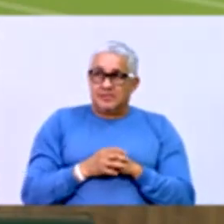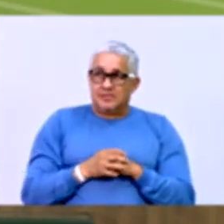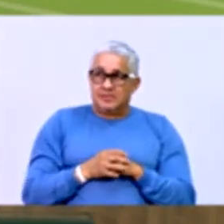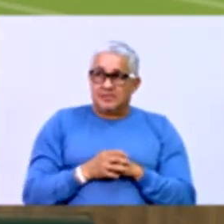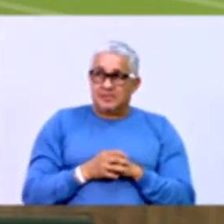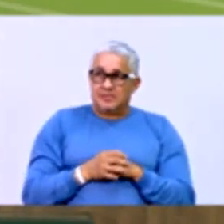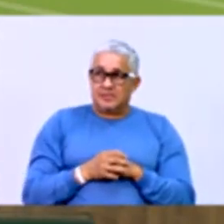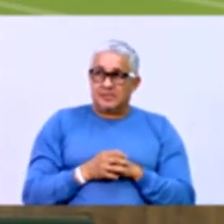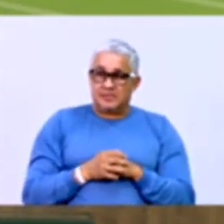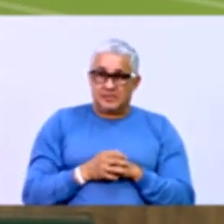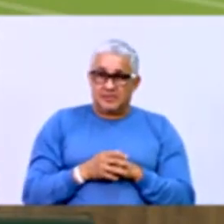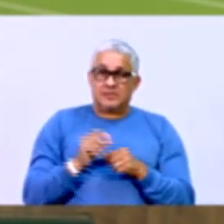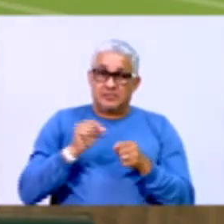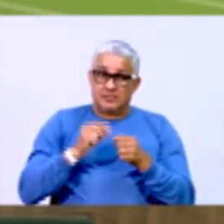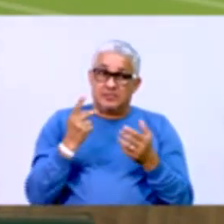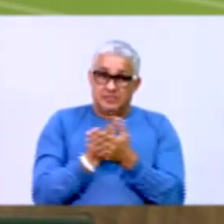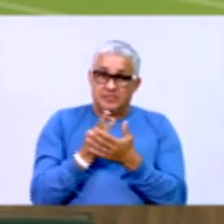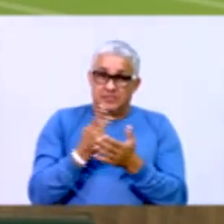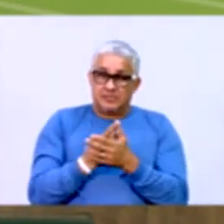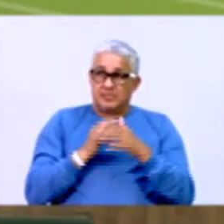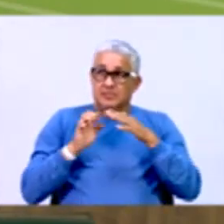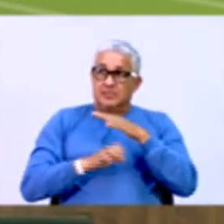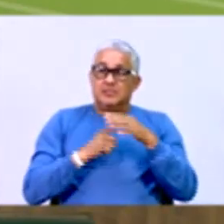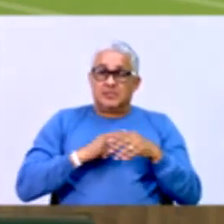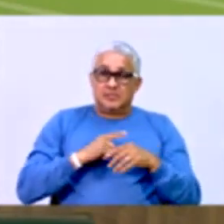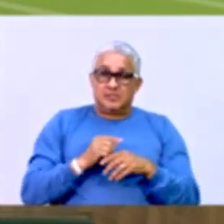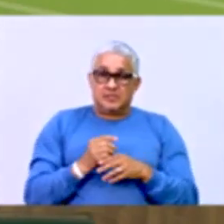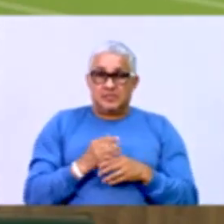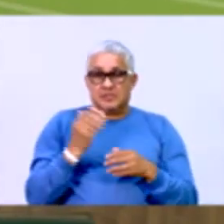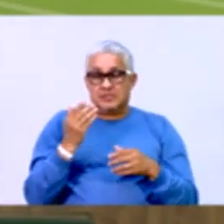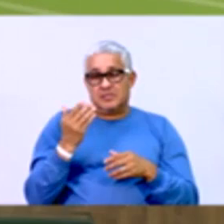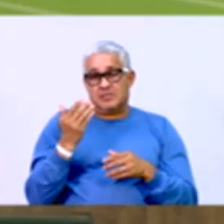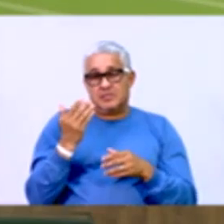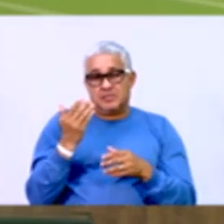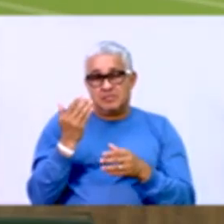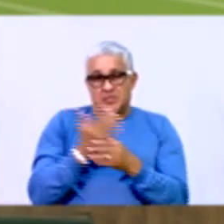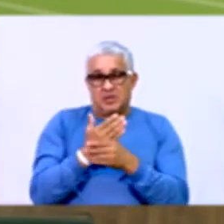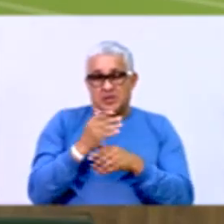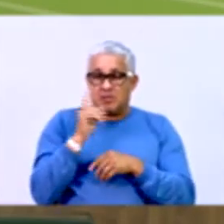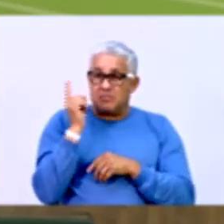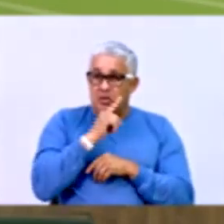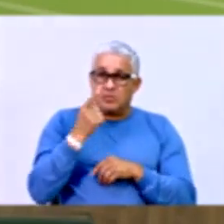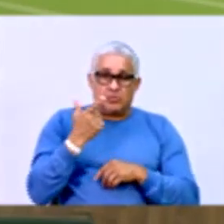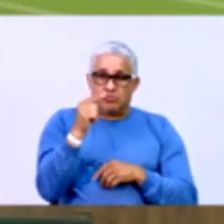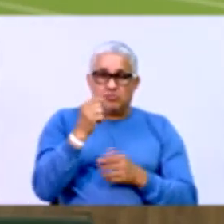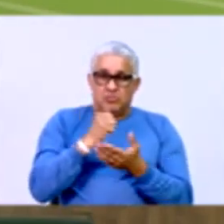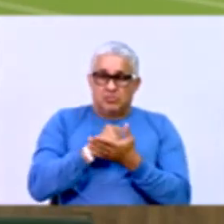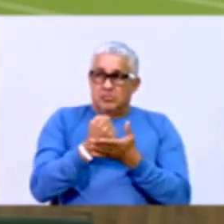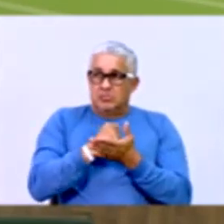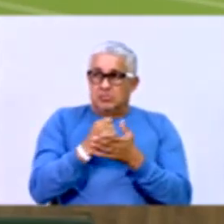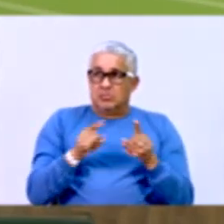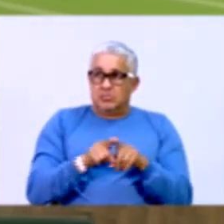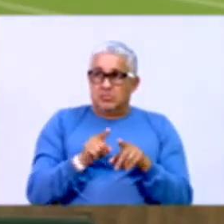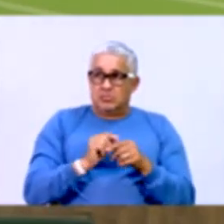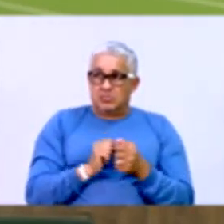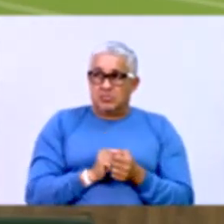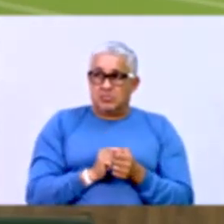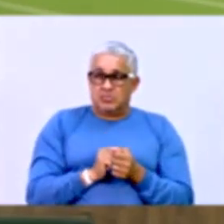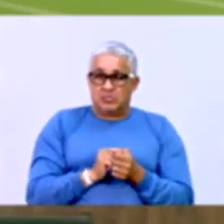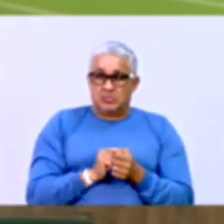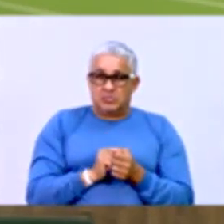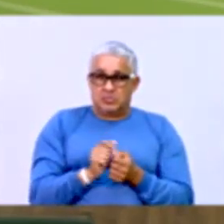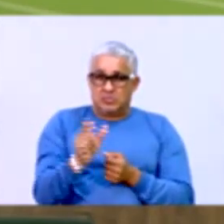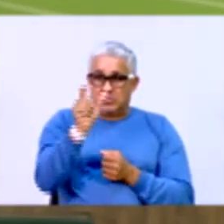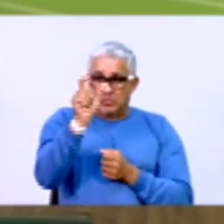acabou fazendo alguma coisa errada. Quer dizer, a empresa tinha um processo lá muito falho, não tinha um controle, não desativou aquela funcionária